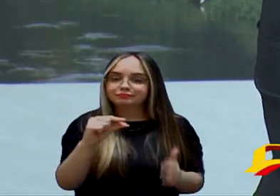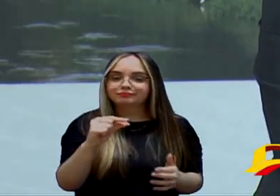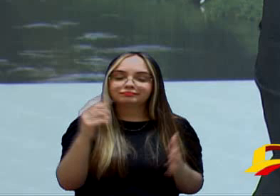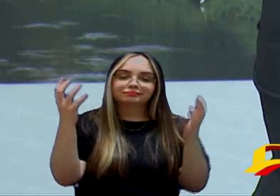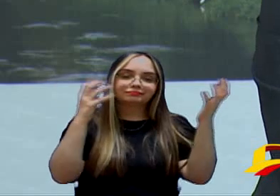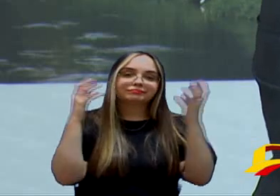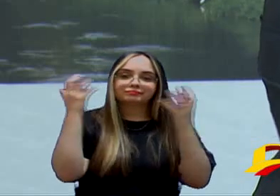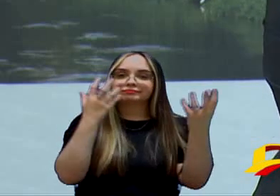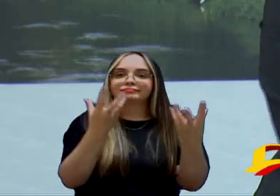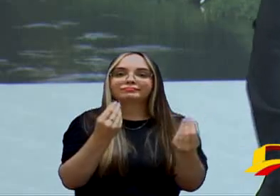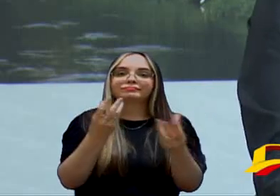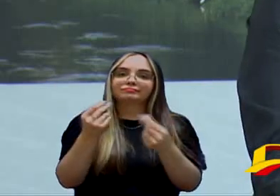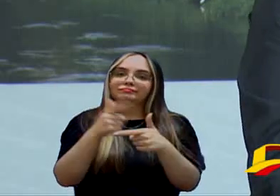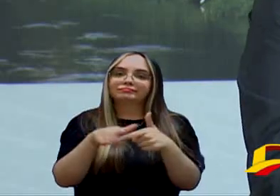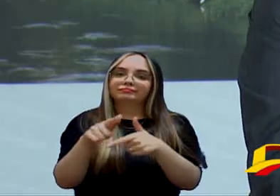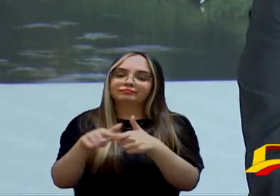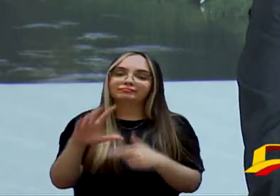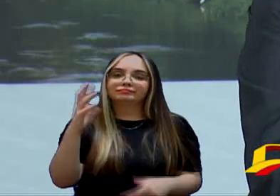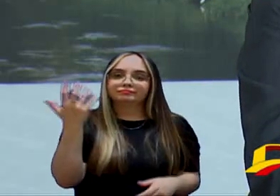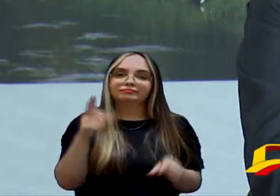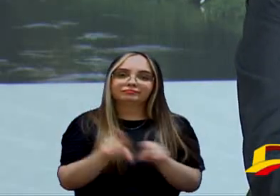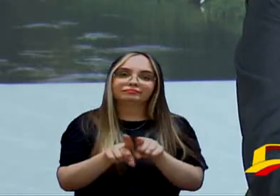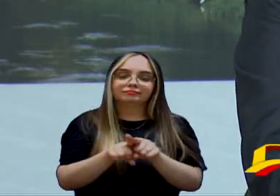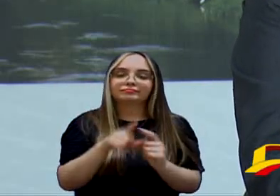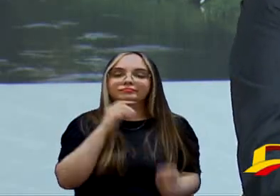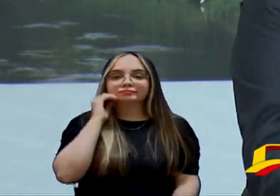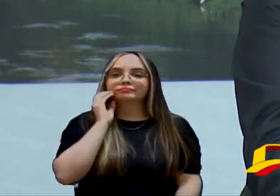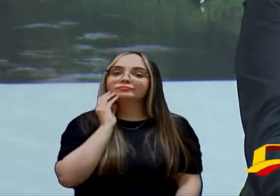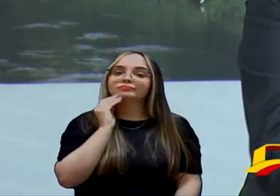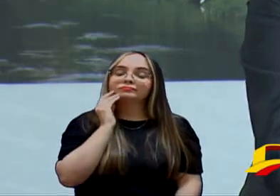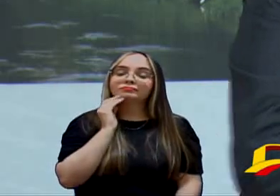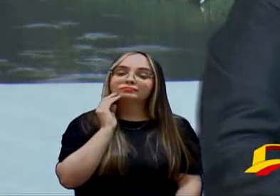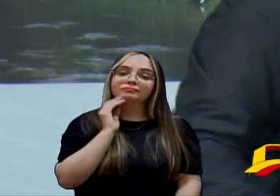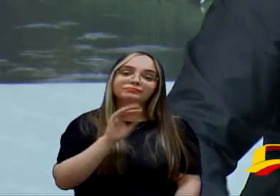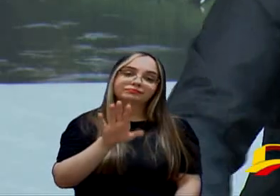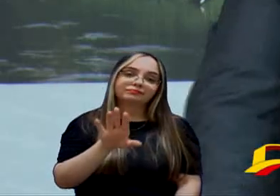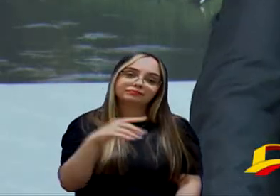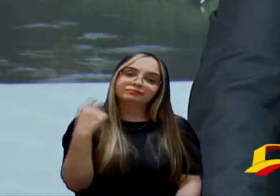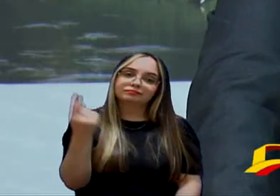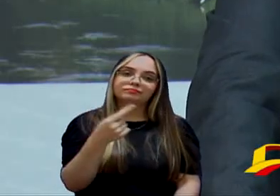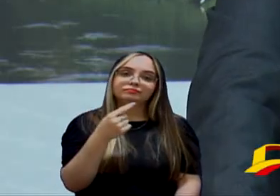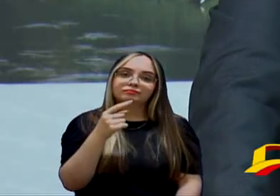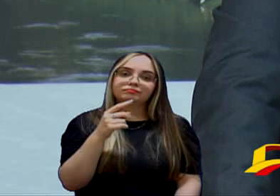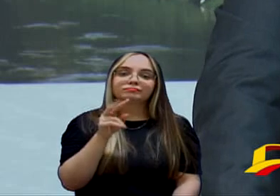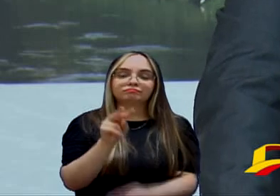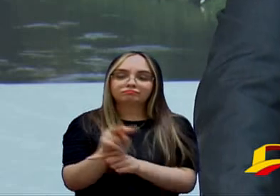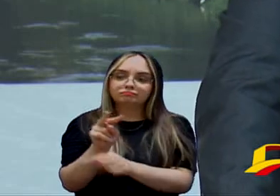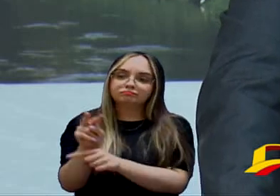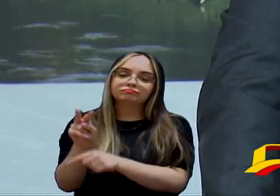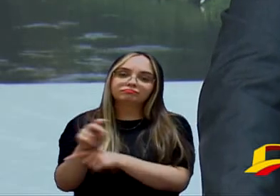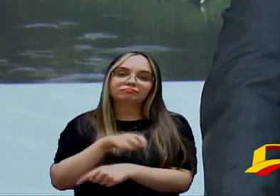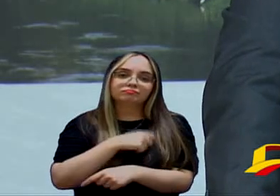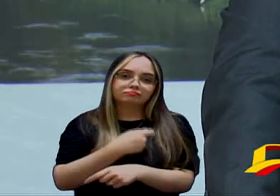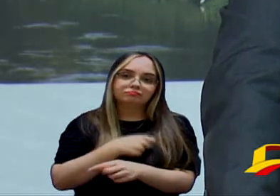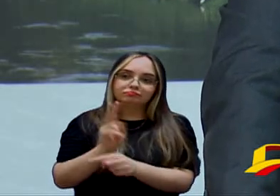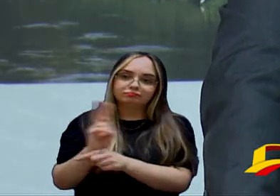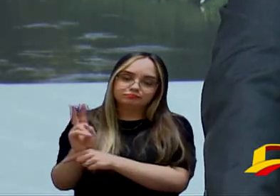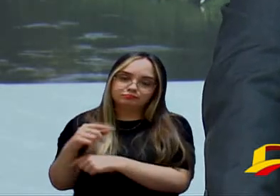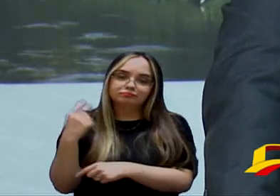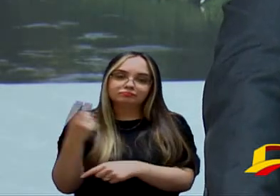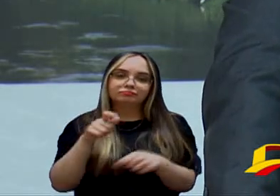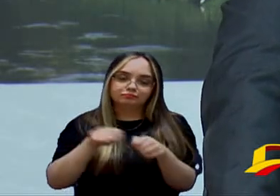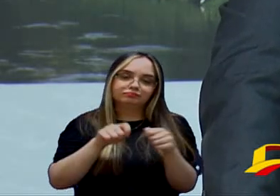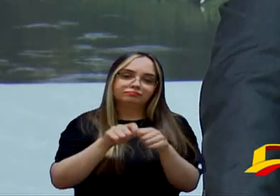pouco e isso causou um transtorno também na nesse atendimento mas estamos aí vigiando fiscalizando fazendo o que é